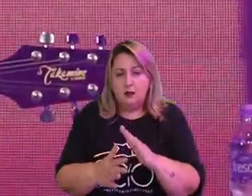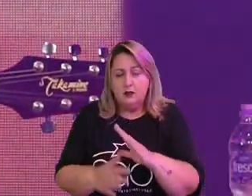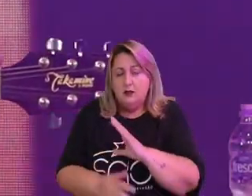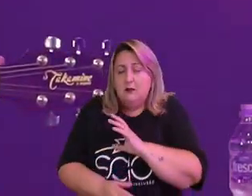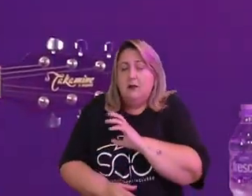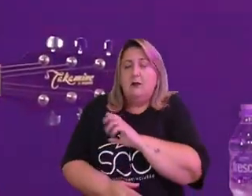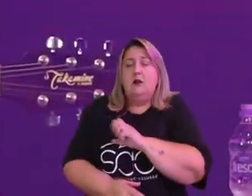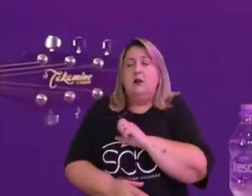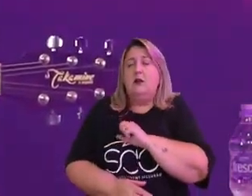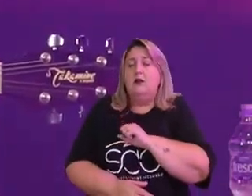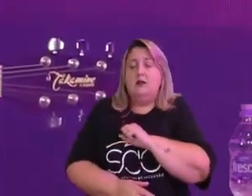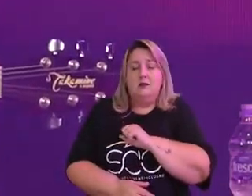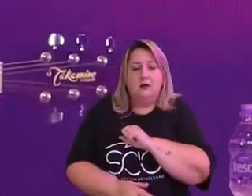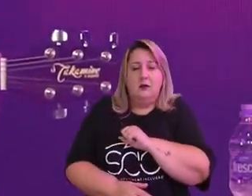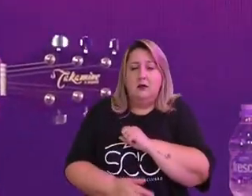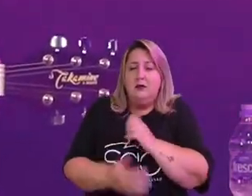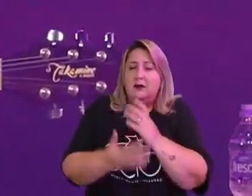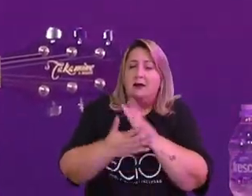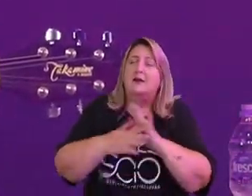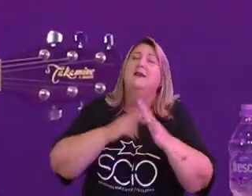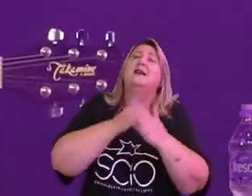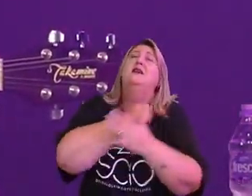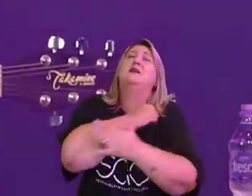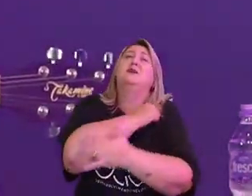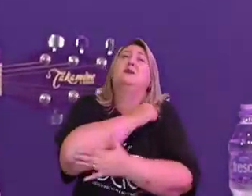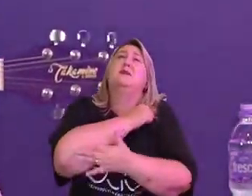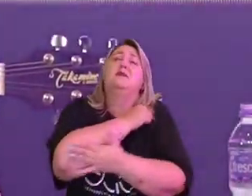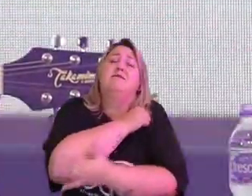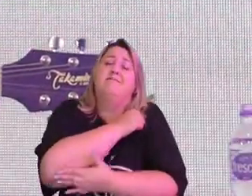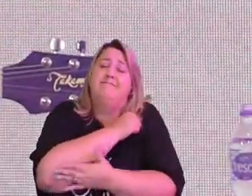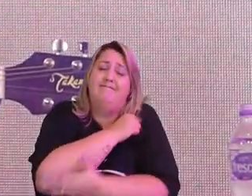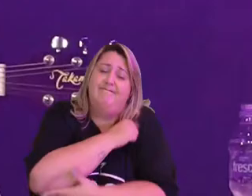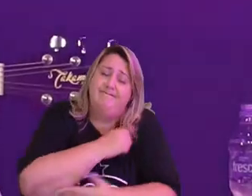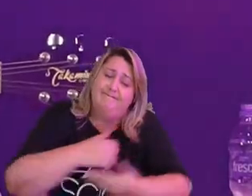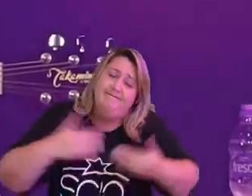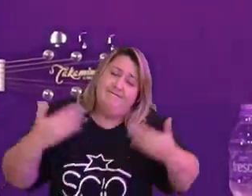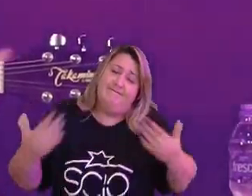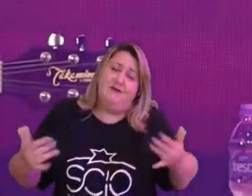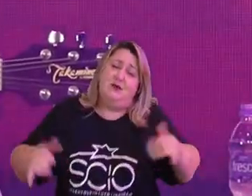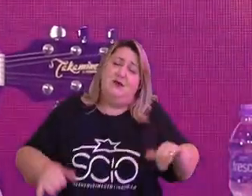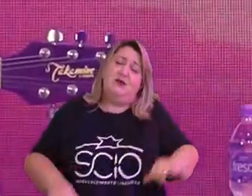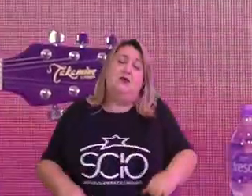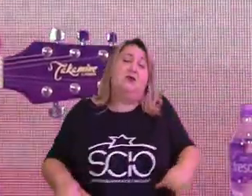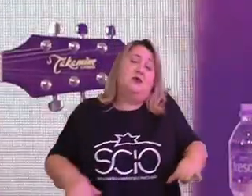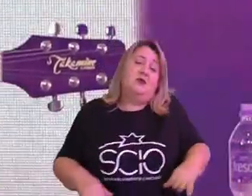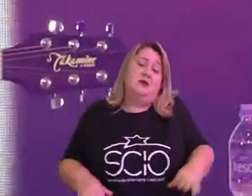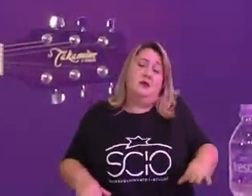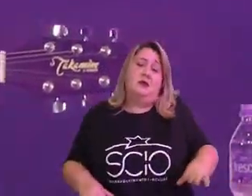Mato esse amor, me mata o ciúme.